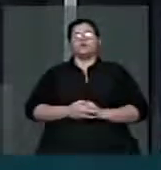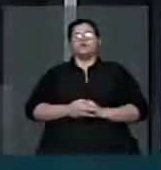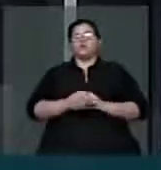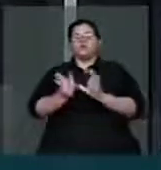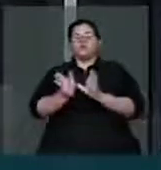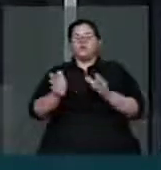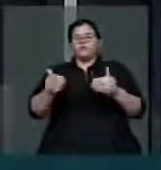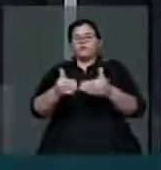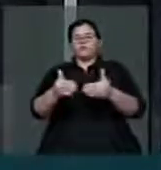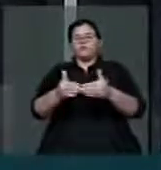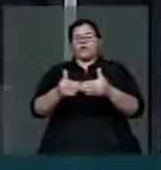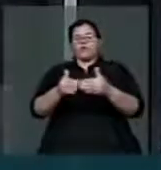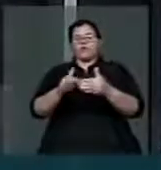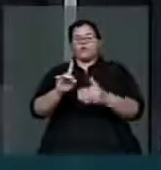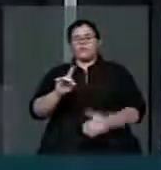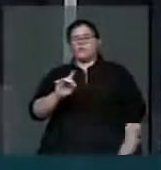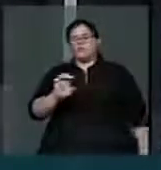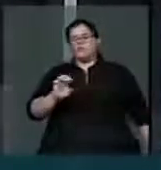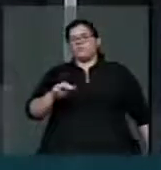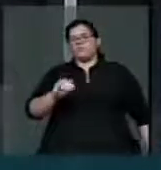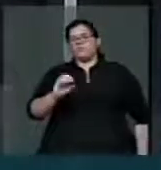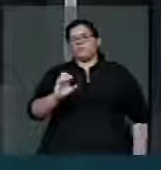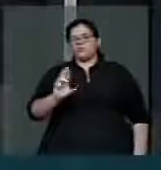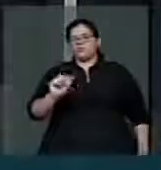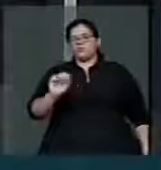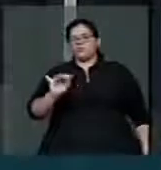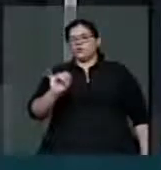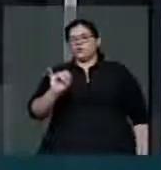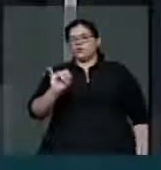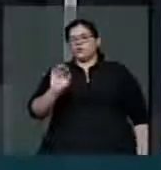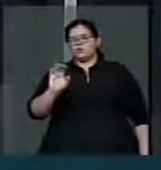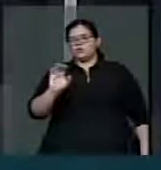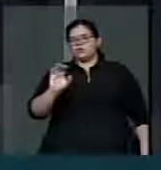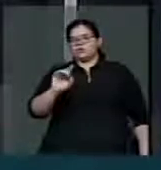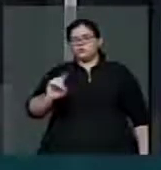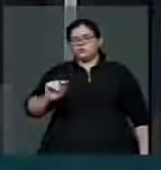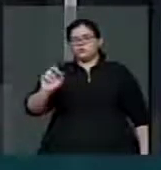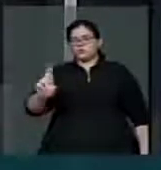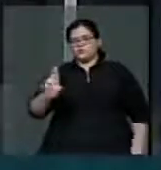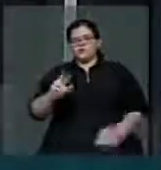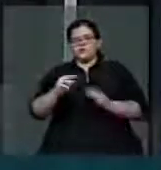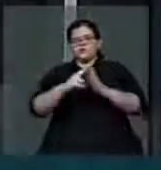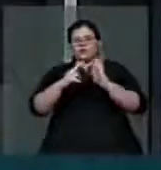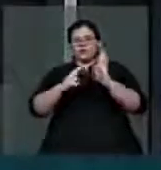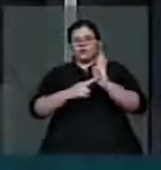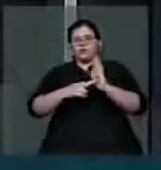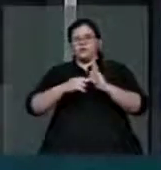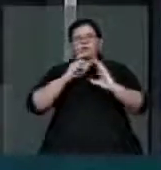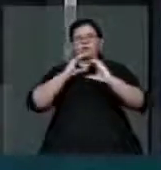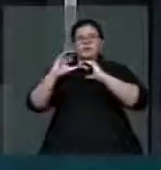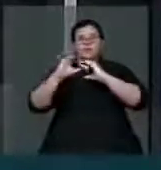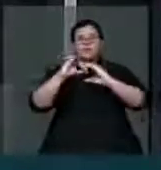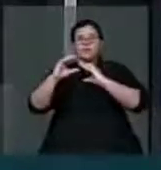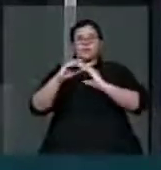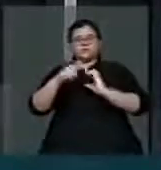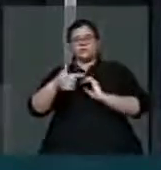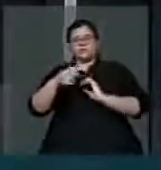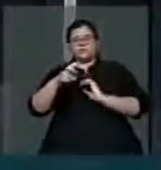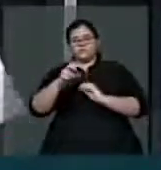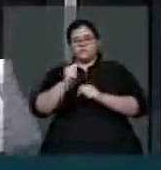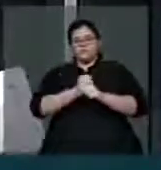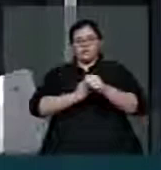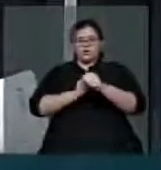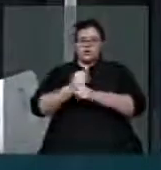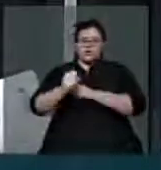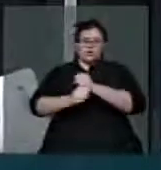pela Democratização da Comunicação no país, para regulamentar, 25 anos depois, os artigos da